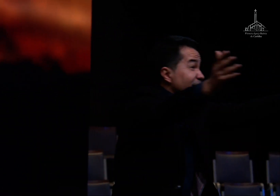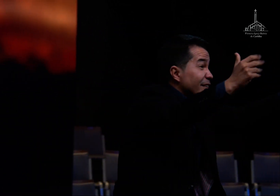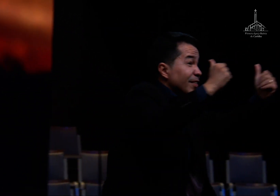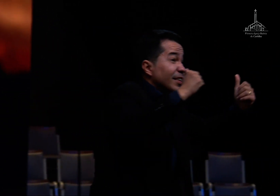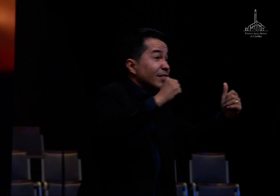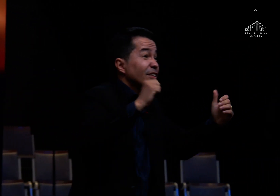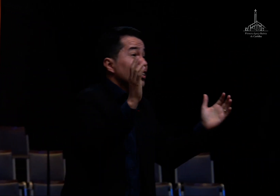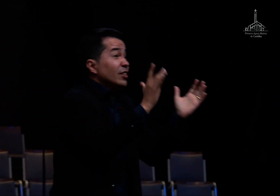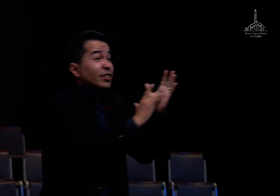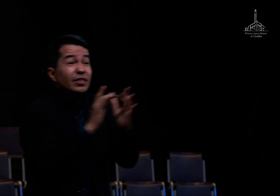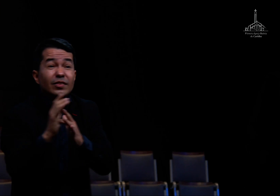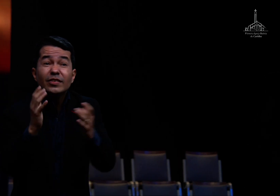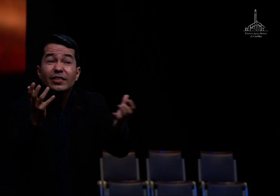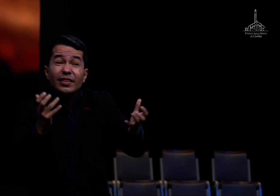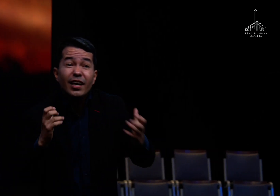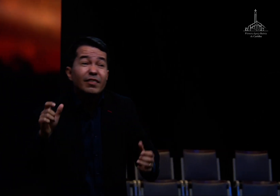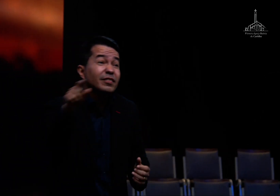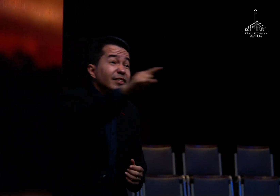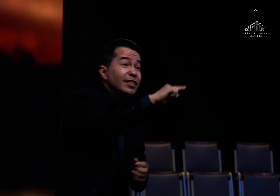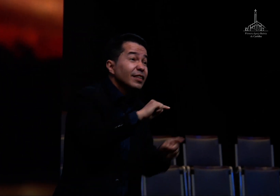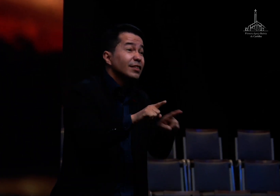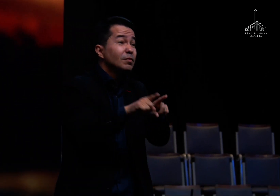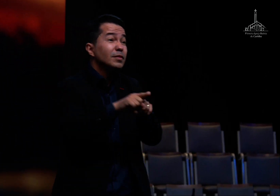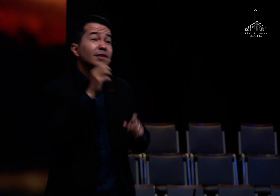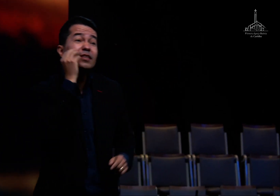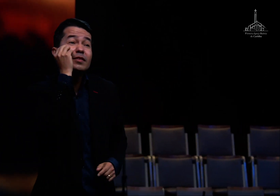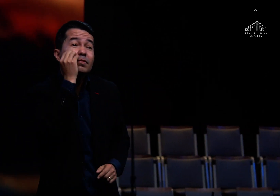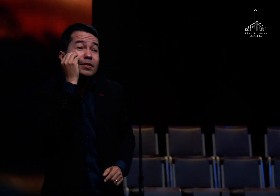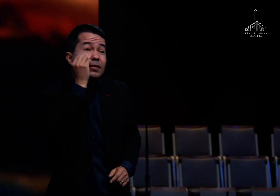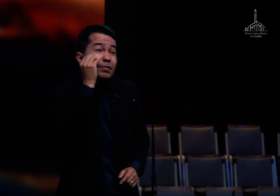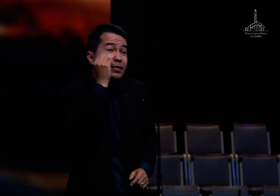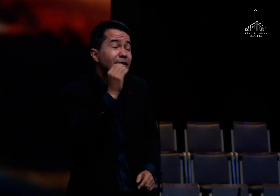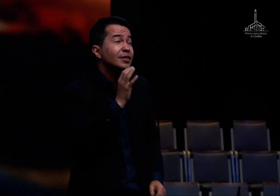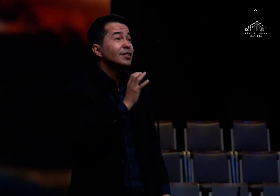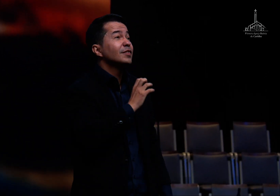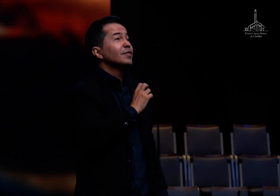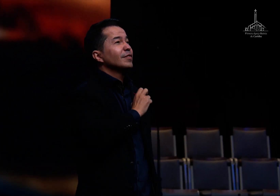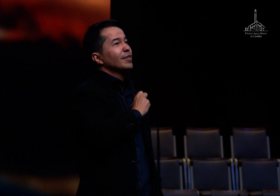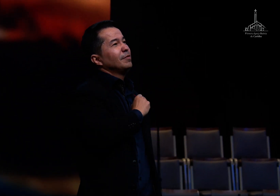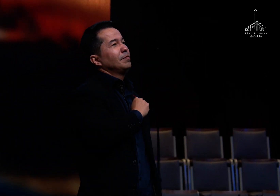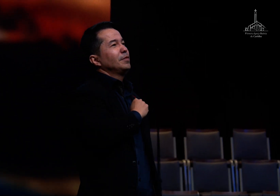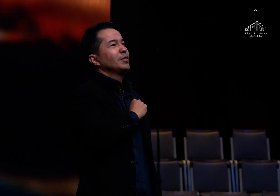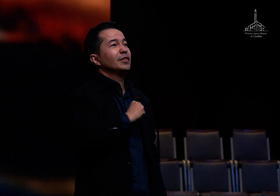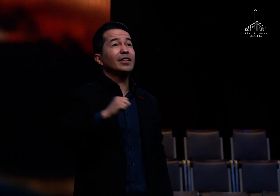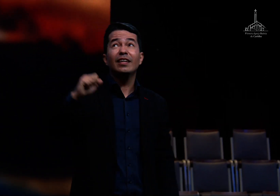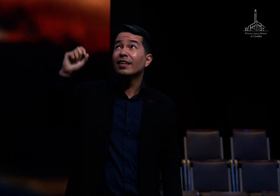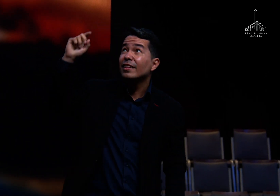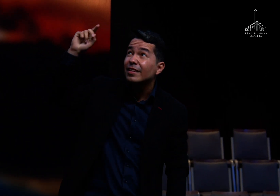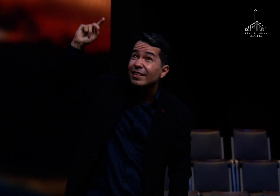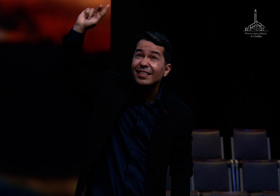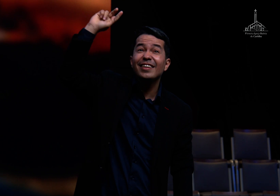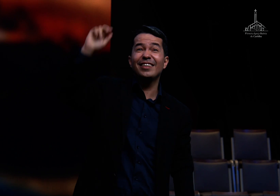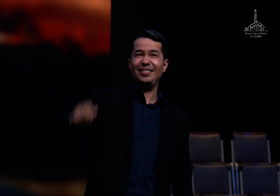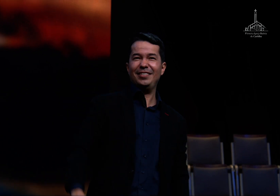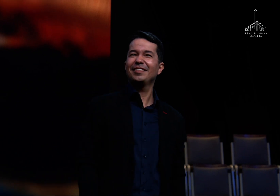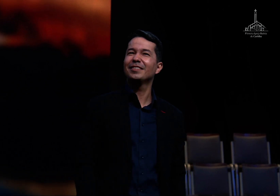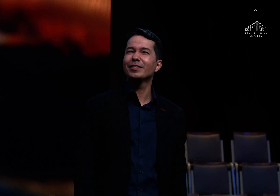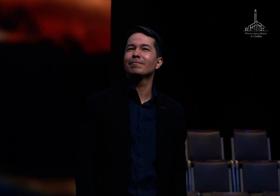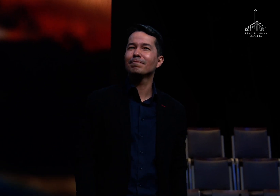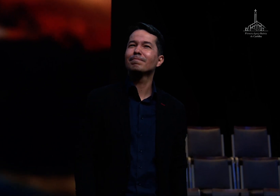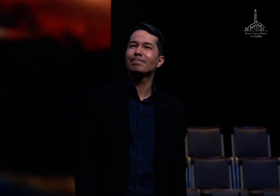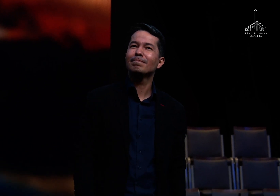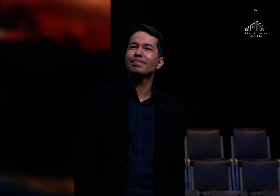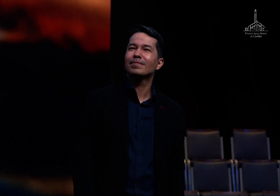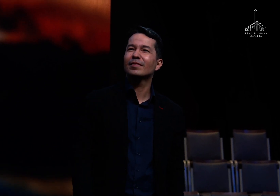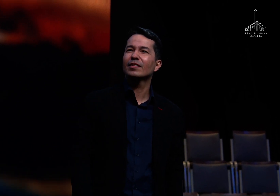venha, eu estou aqui. Jesus, ele quer, de fato, que você e eu, nós experimentamos o amor